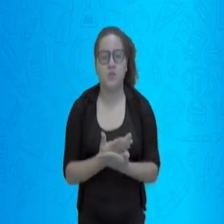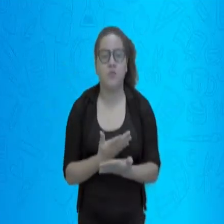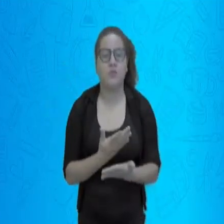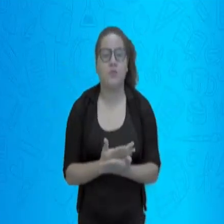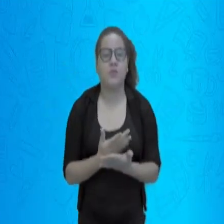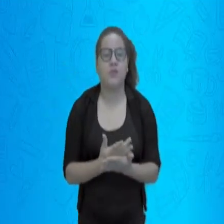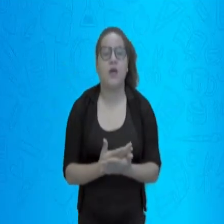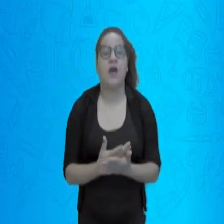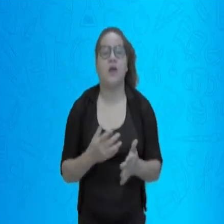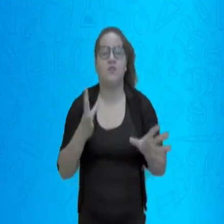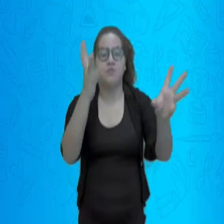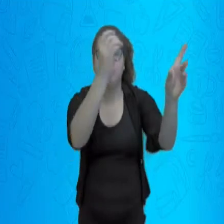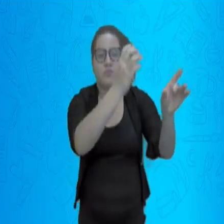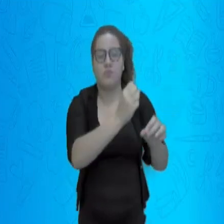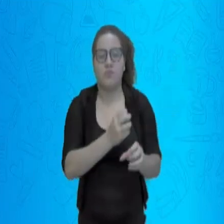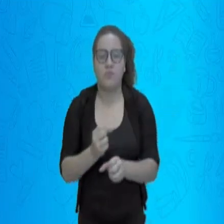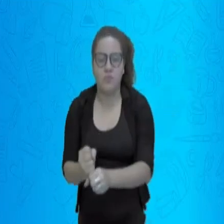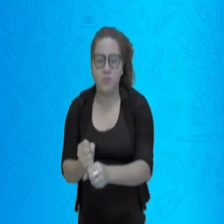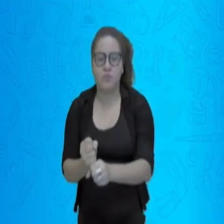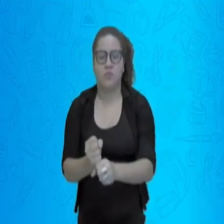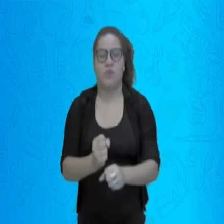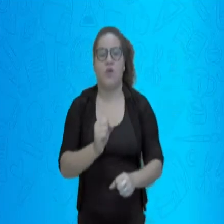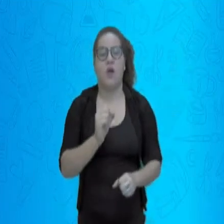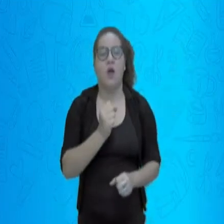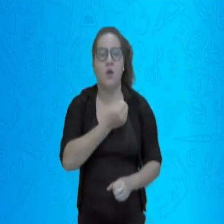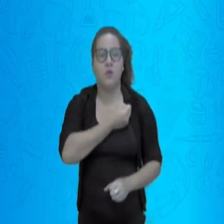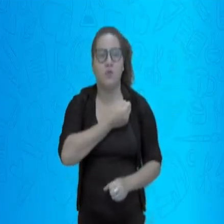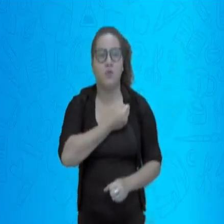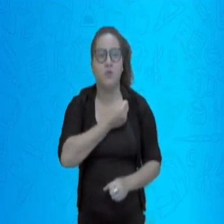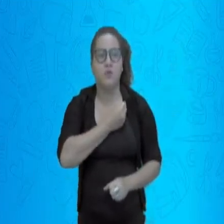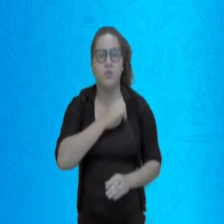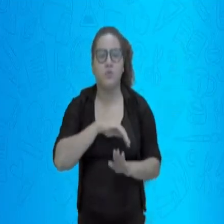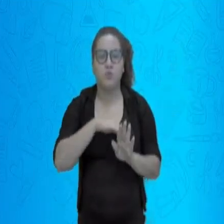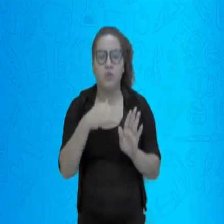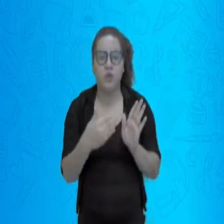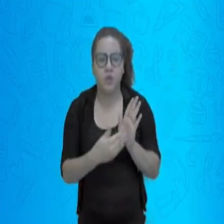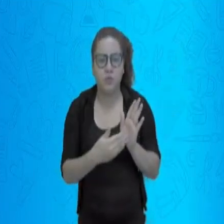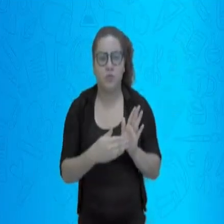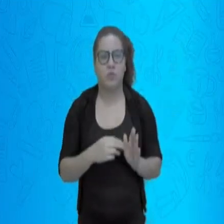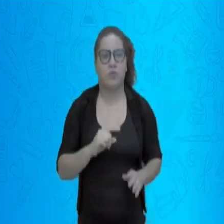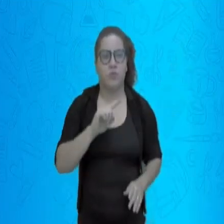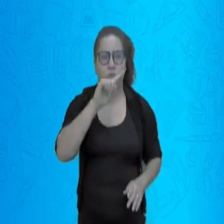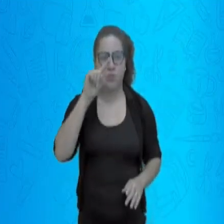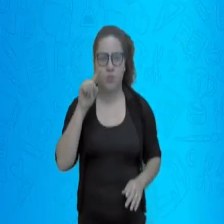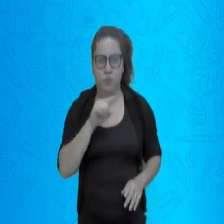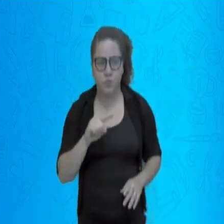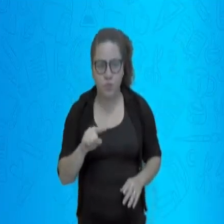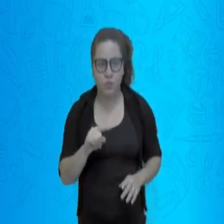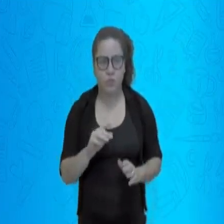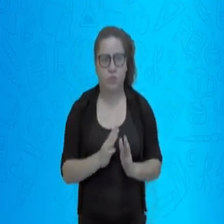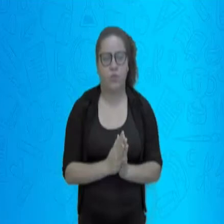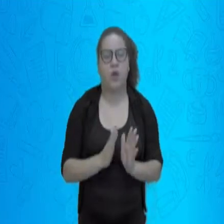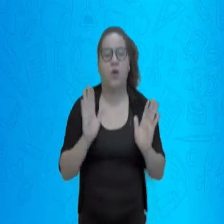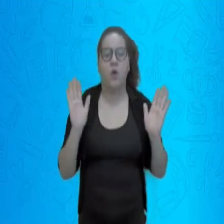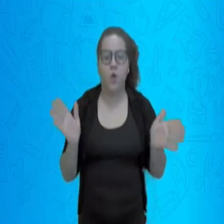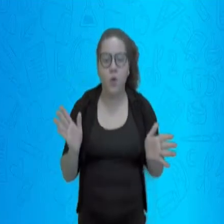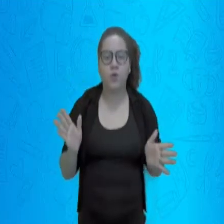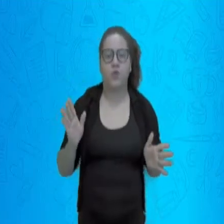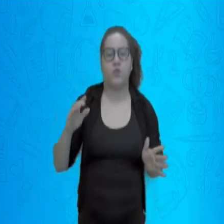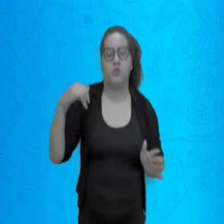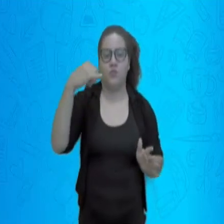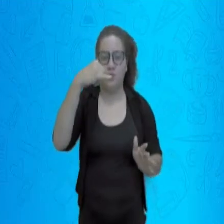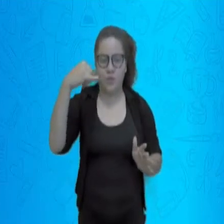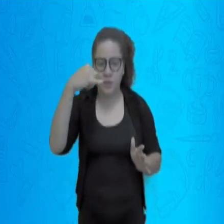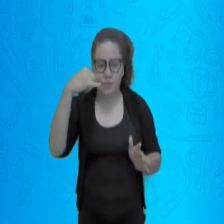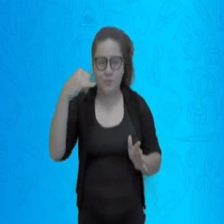estudar as operações com os números inteiros. Só que nós vamos ver hoje subtração. Vamos